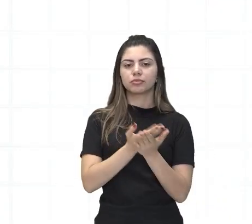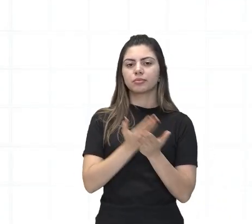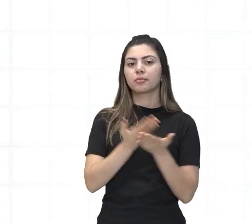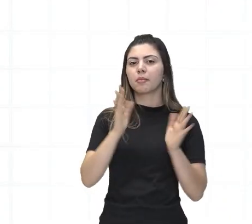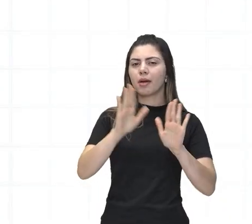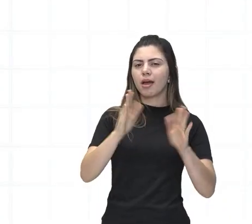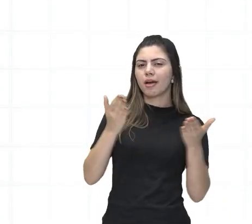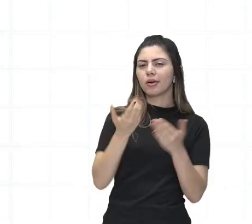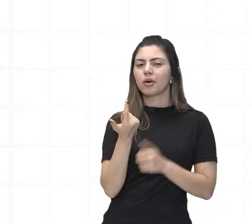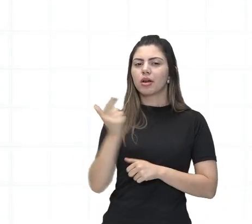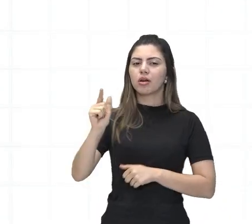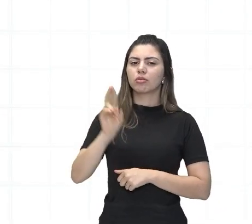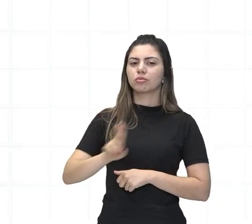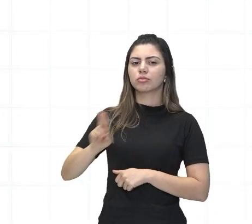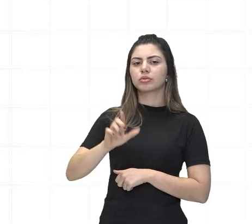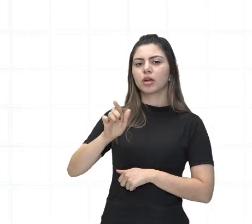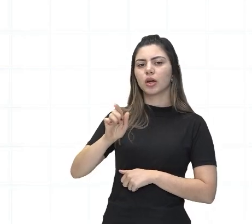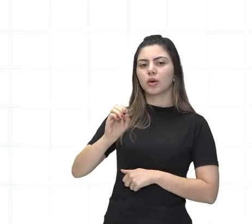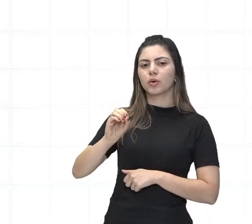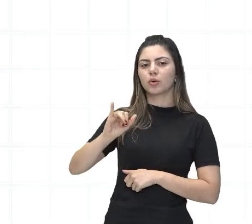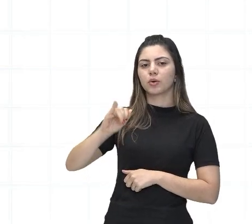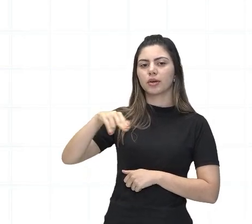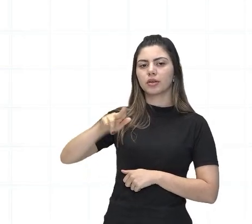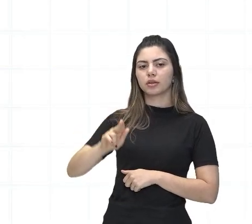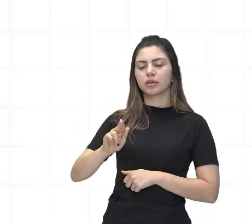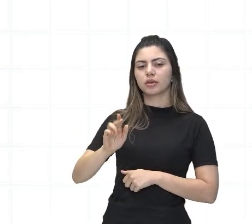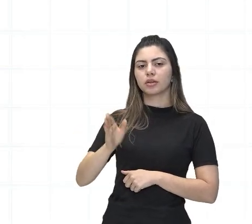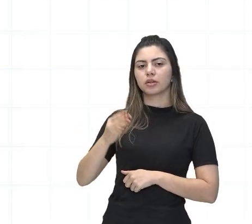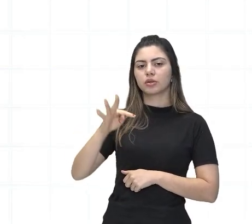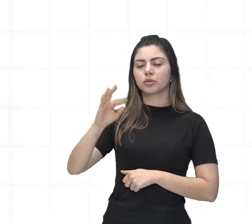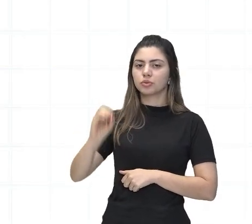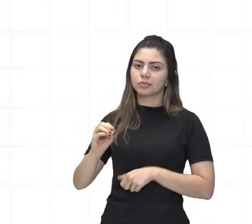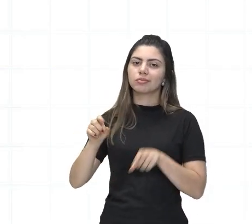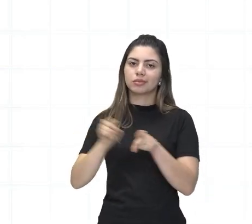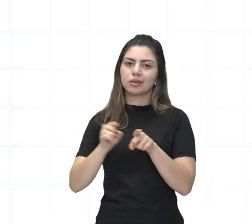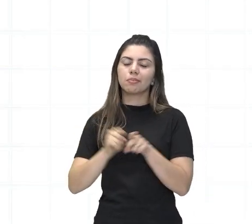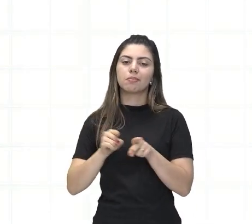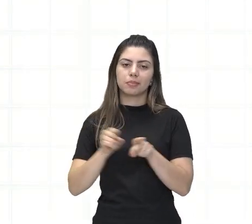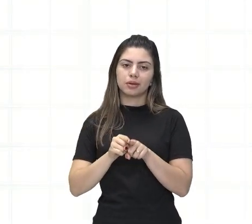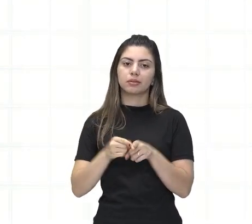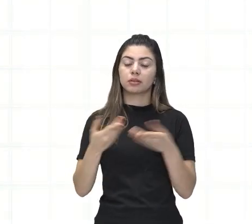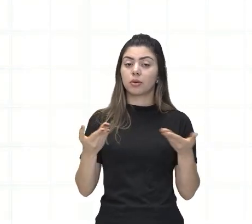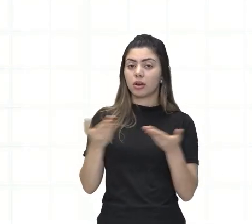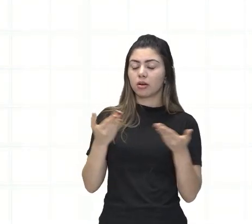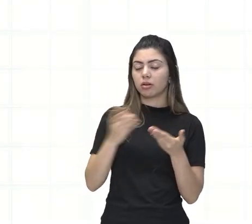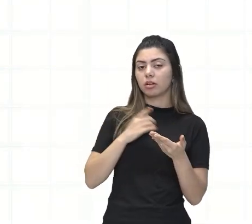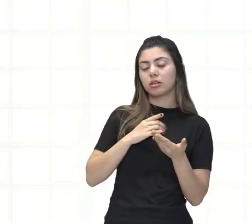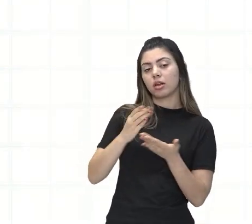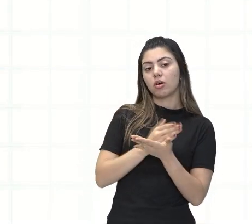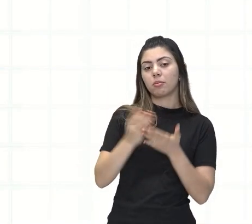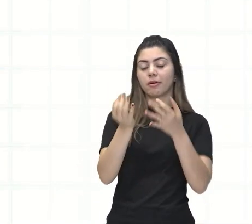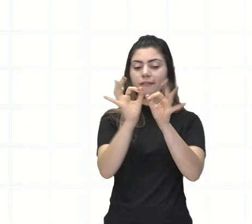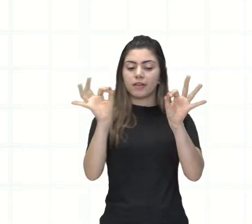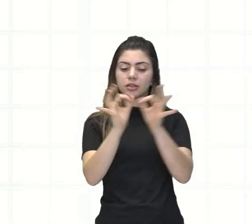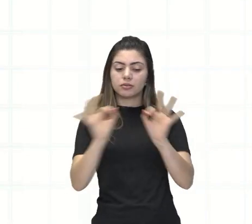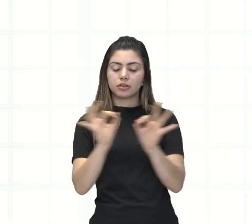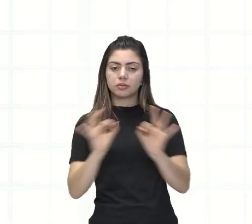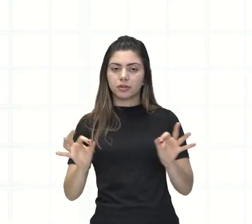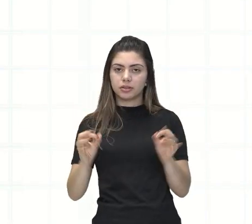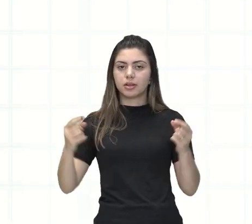ok? Nós temos aqui algumas frases, todas estão no futuro,